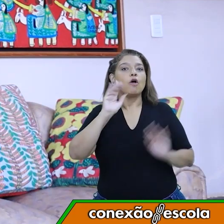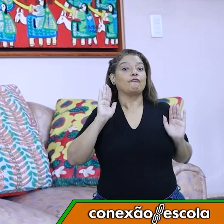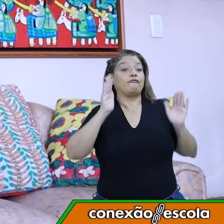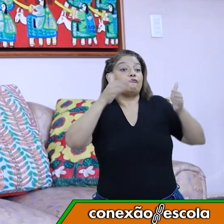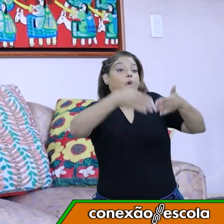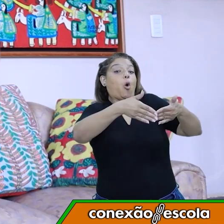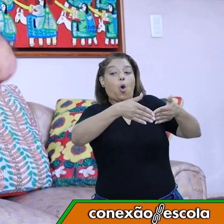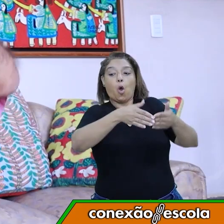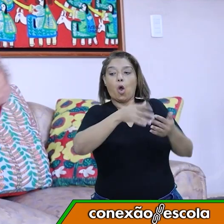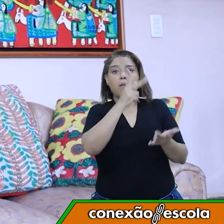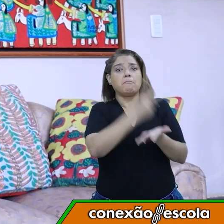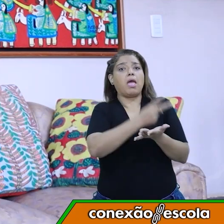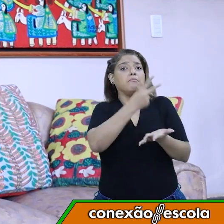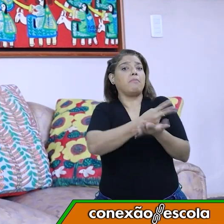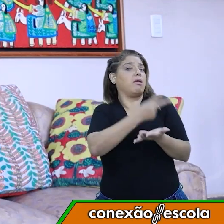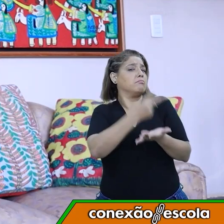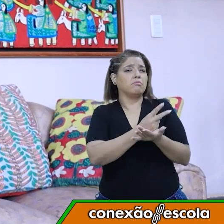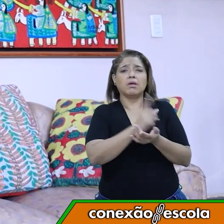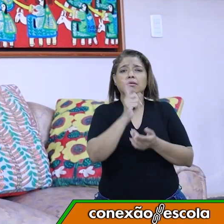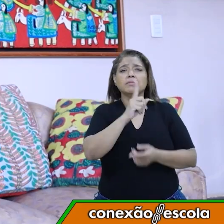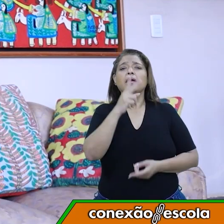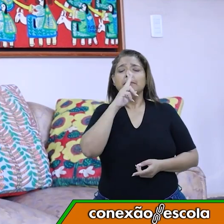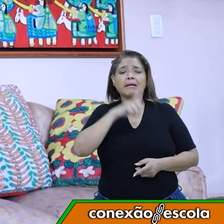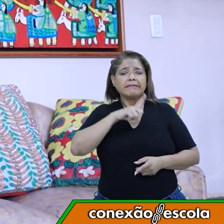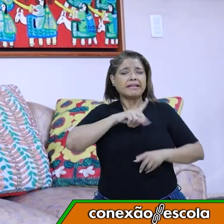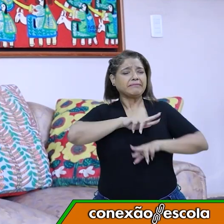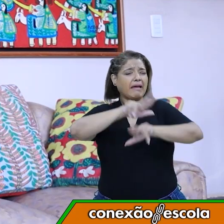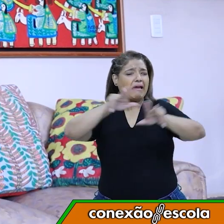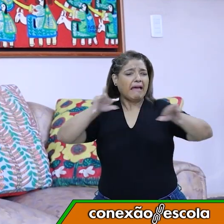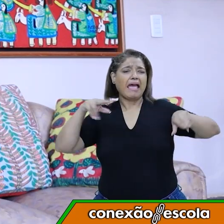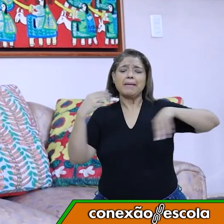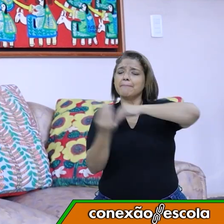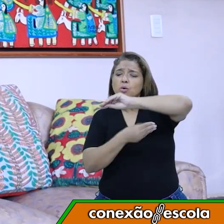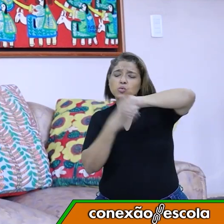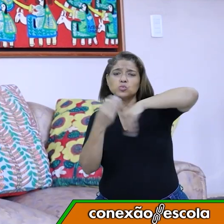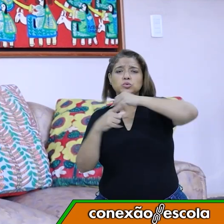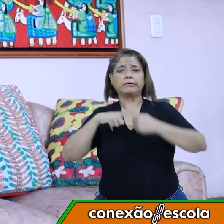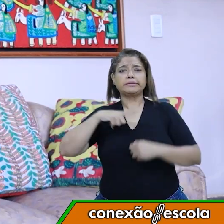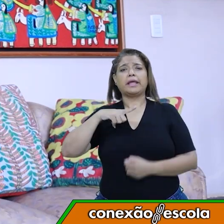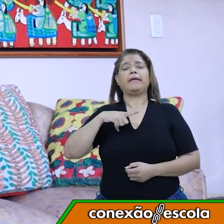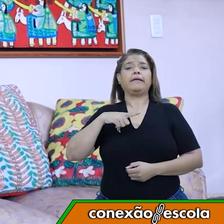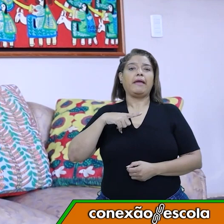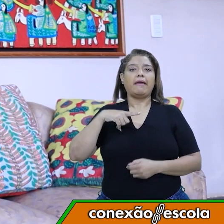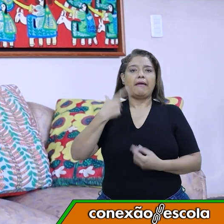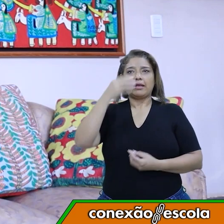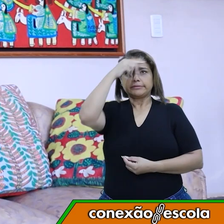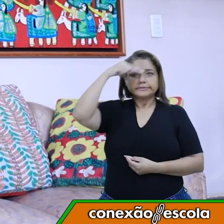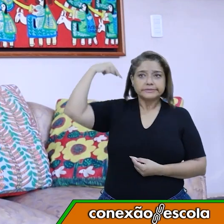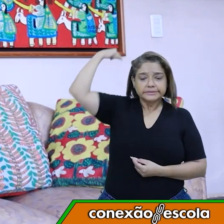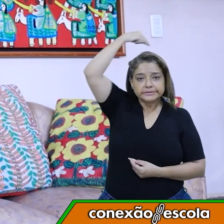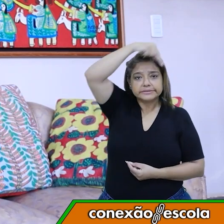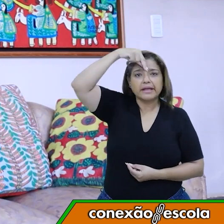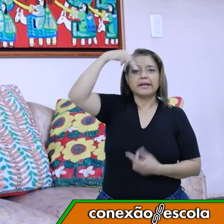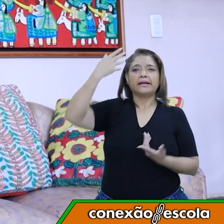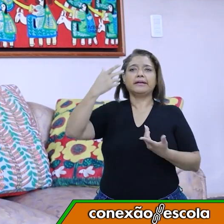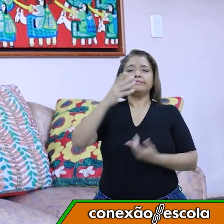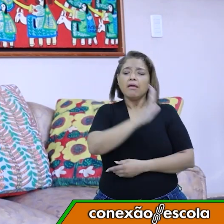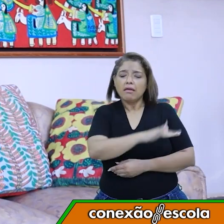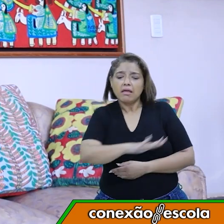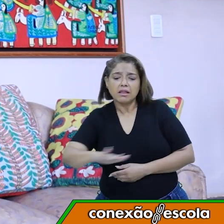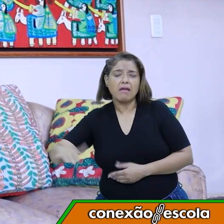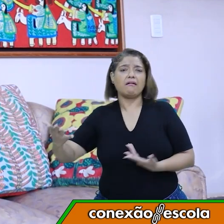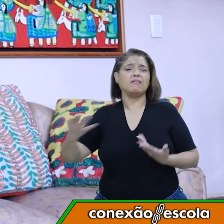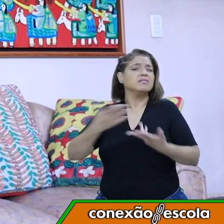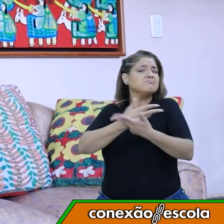não. A arte dele é uma bagunça. Tanto que ele faz santo, faz ecologia, faz trabalho sobre criança,